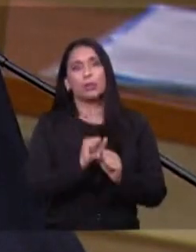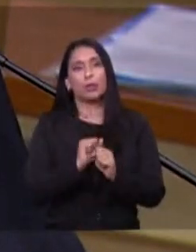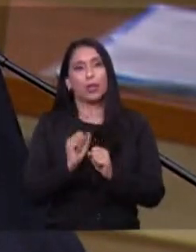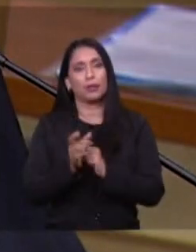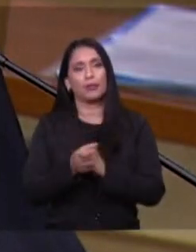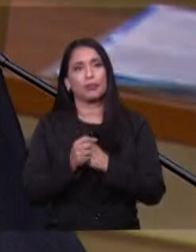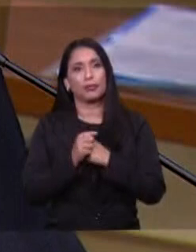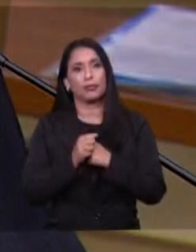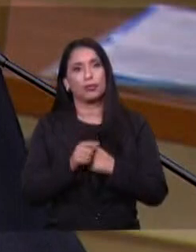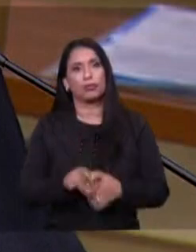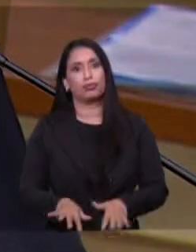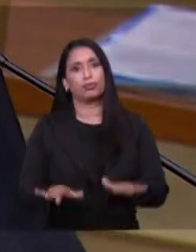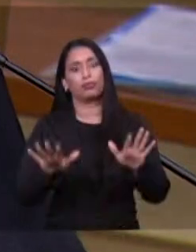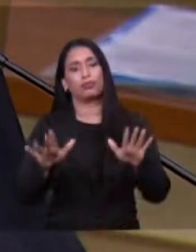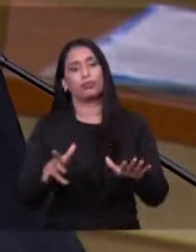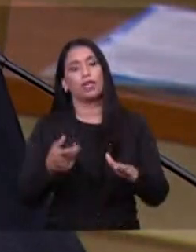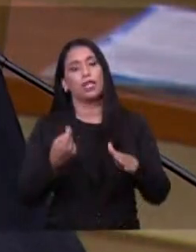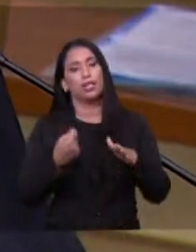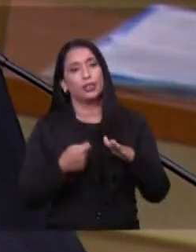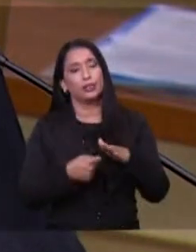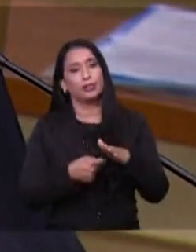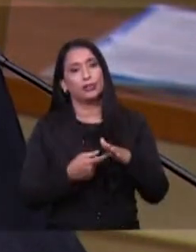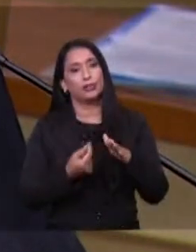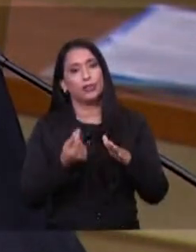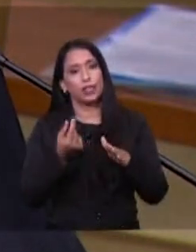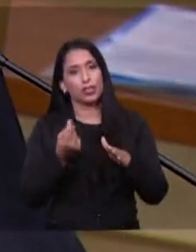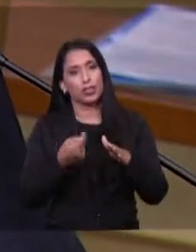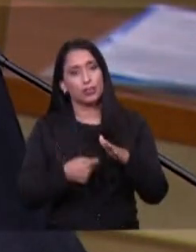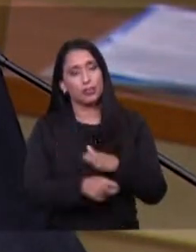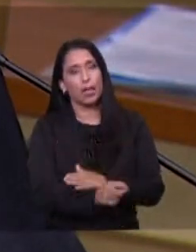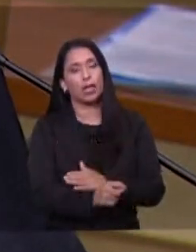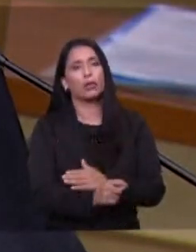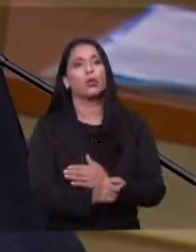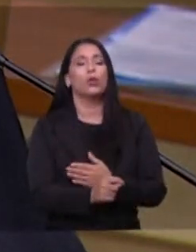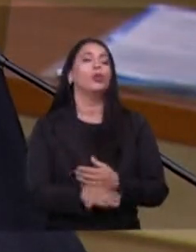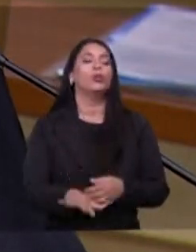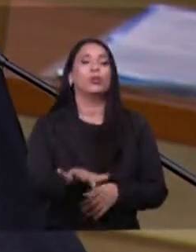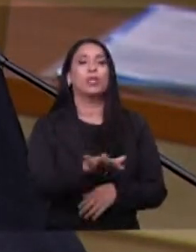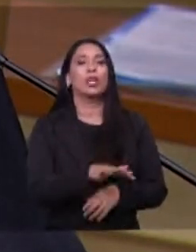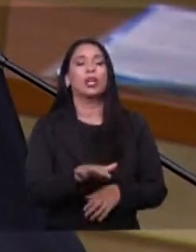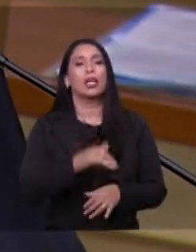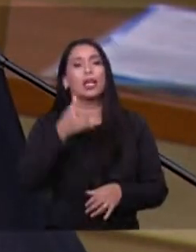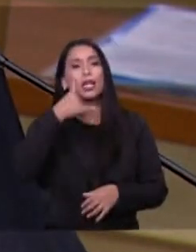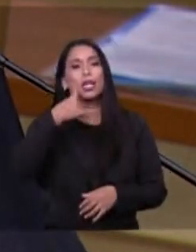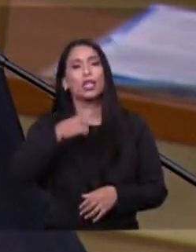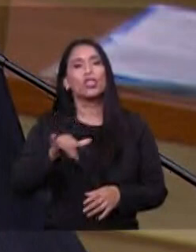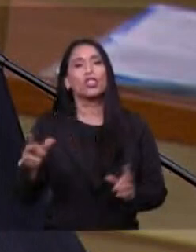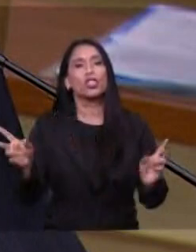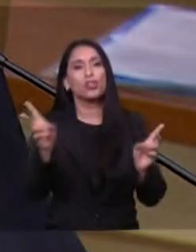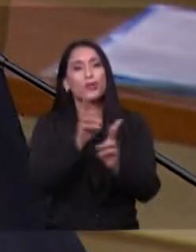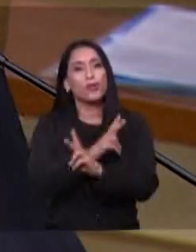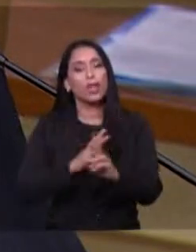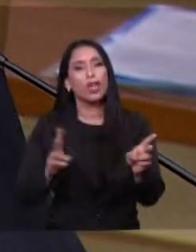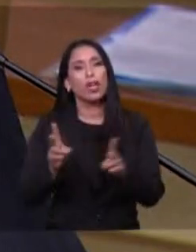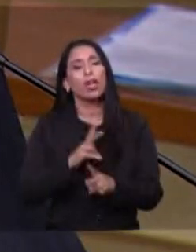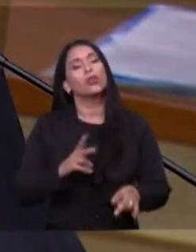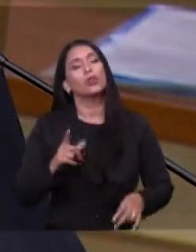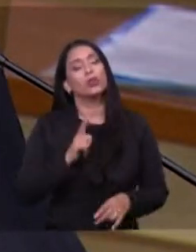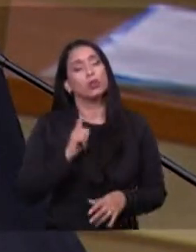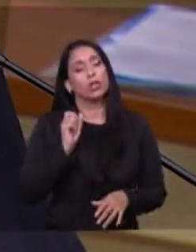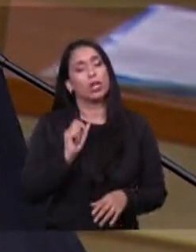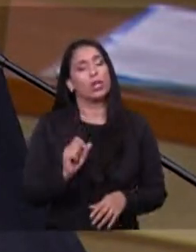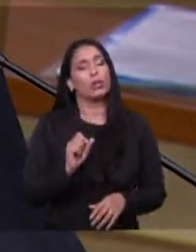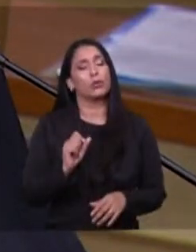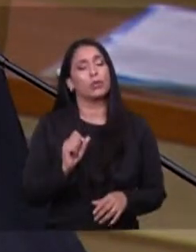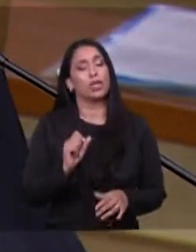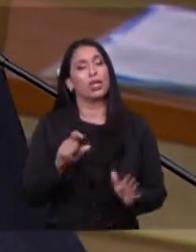e o aumento exponencial de investimentos no campo de energia eólica nos territórios impugnados, que, de certo modo, mudaram o contexto fático que dera base à